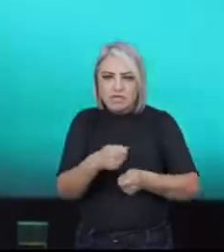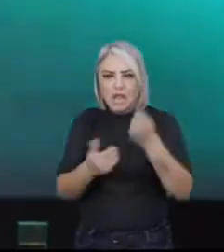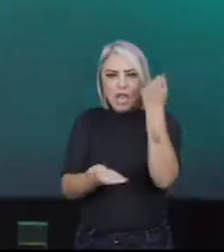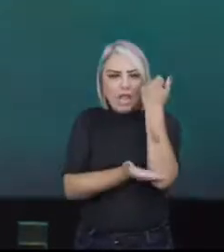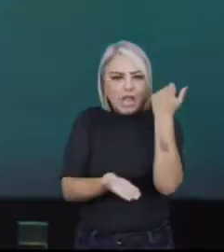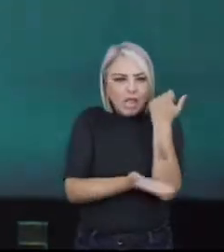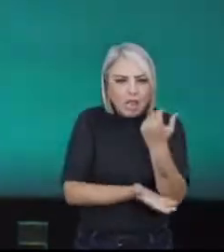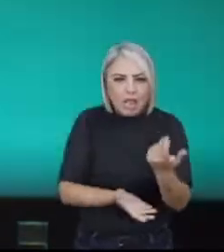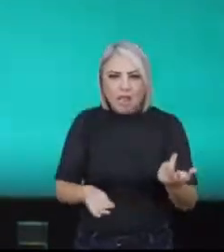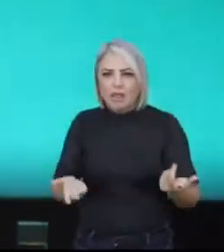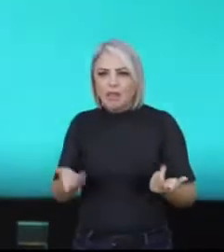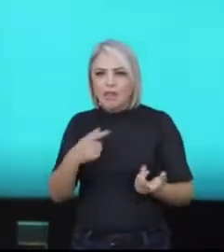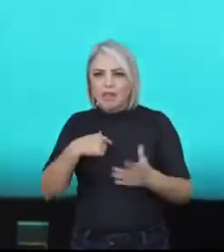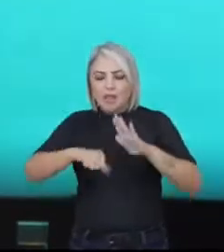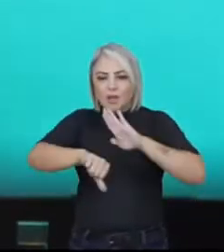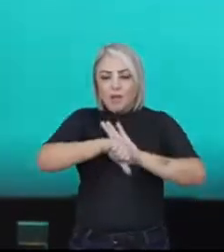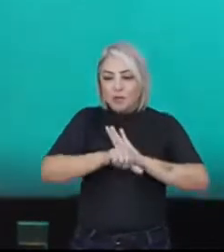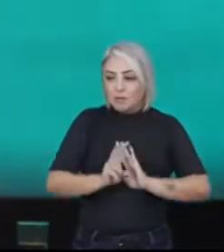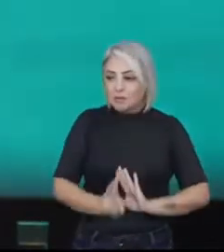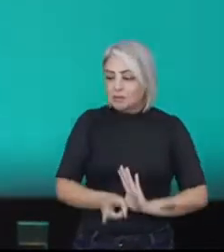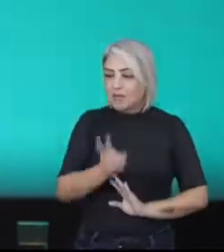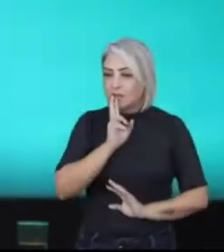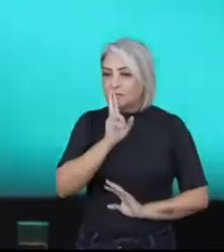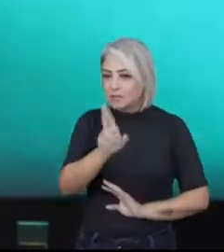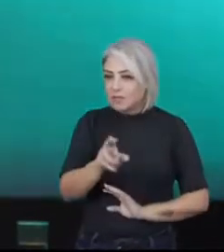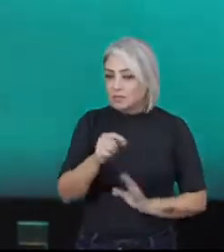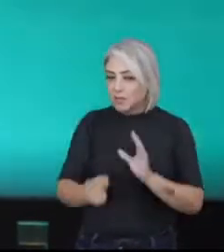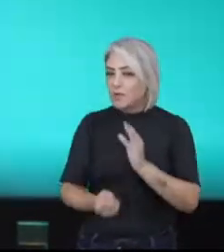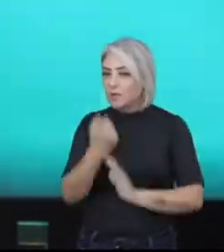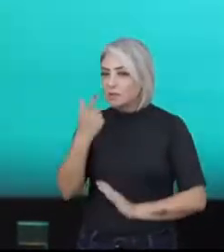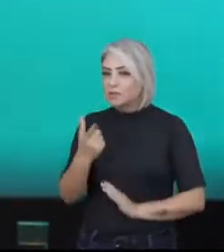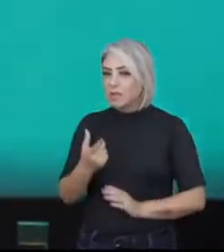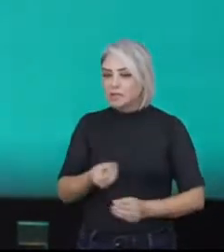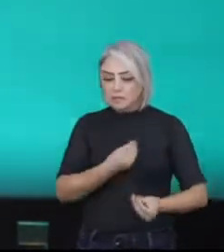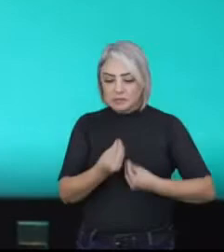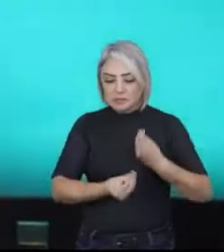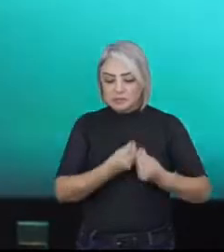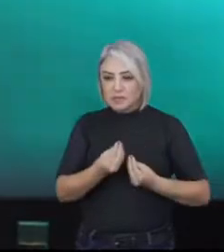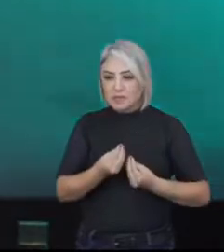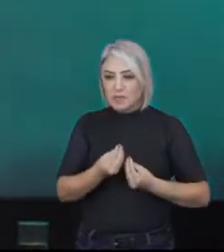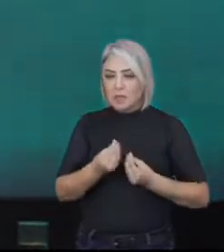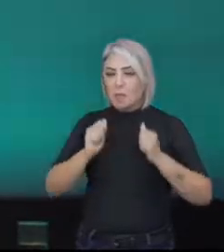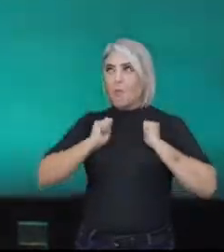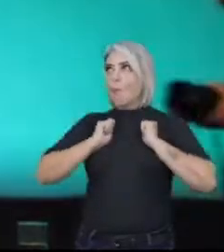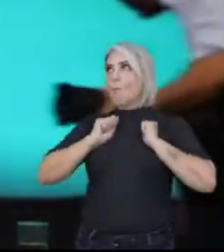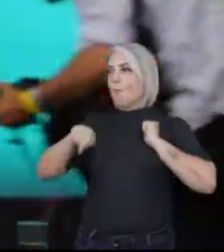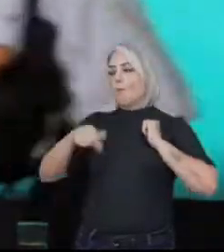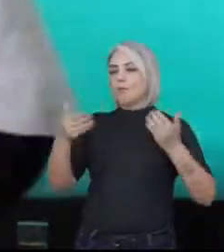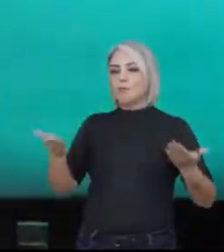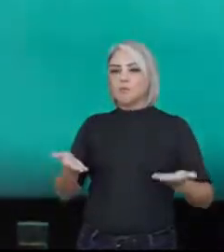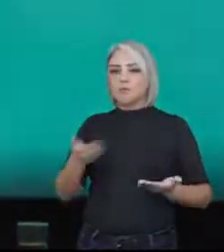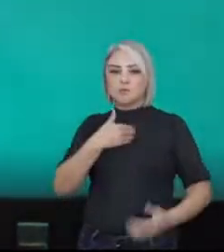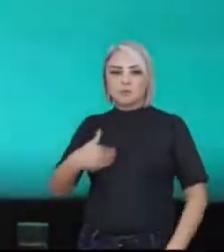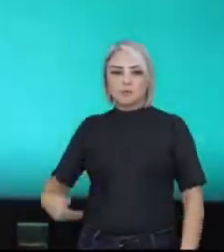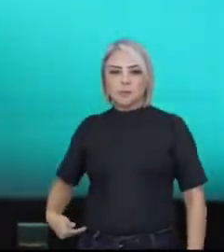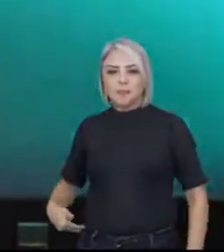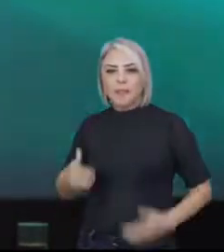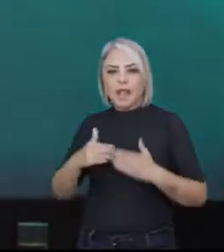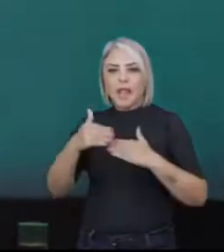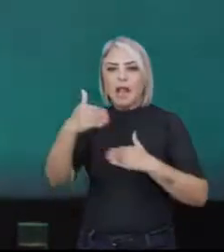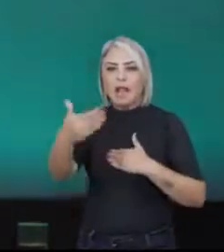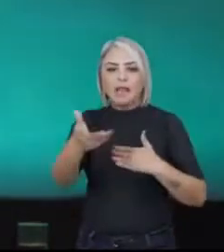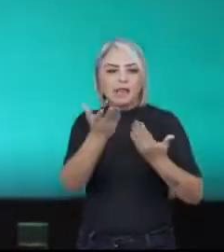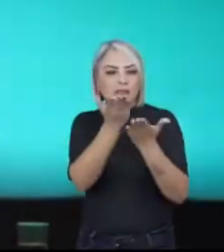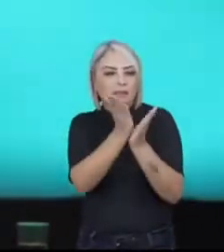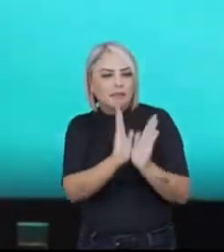crime continuado, que acontece com a conivência do atual governo, vai além da destruição de florestas